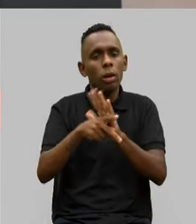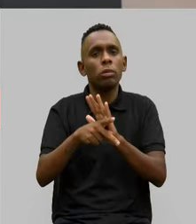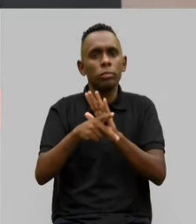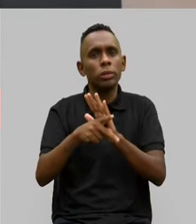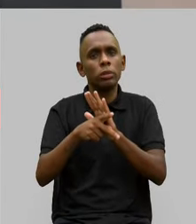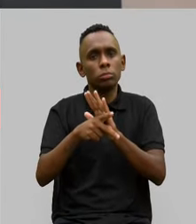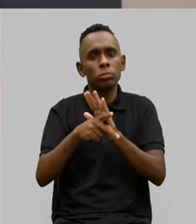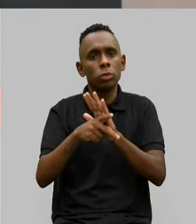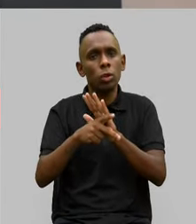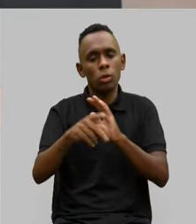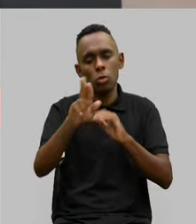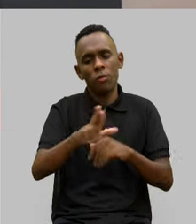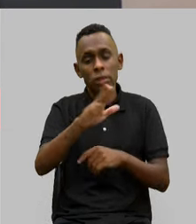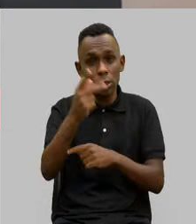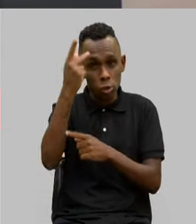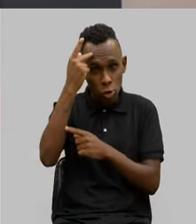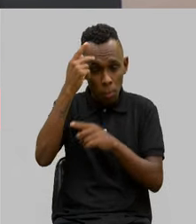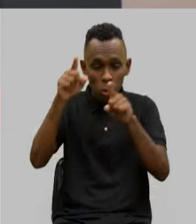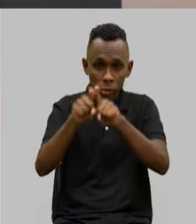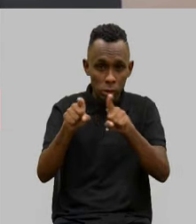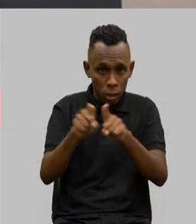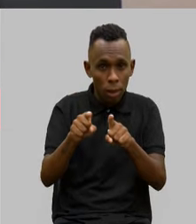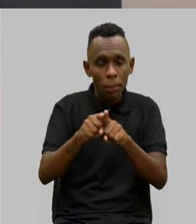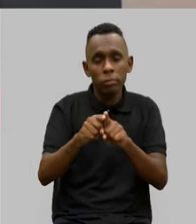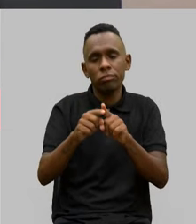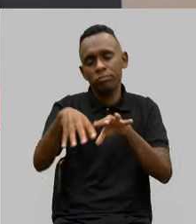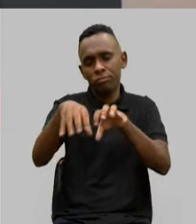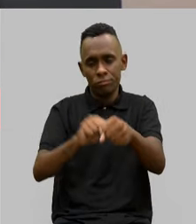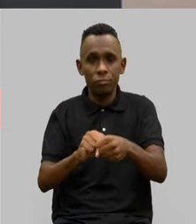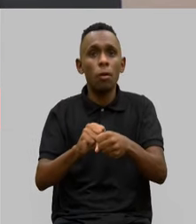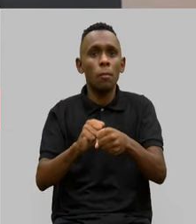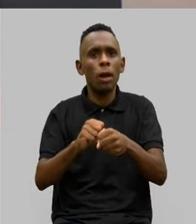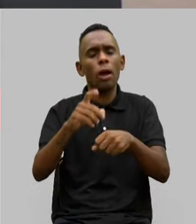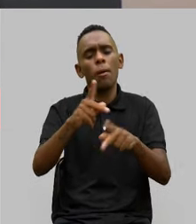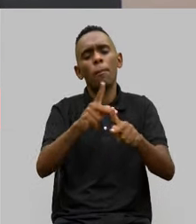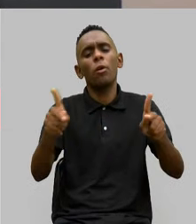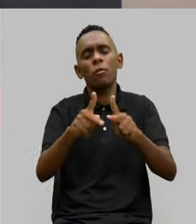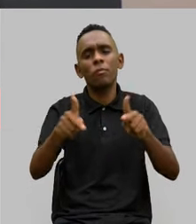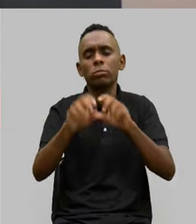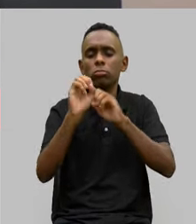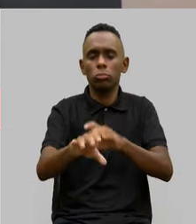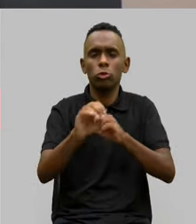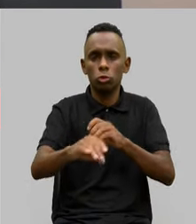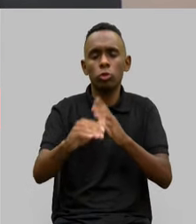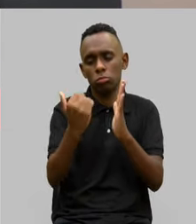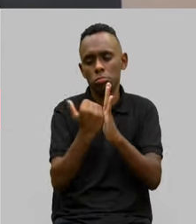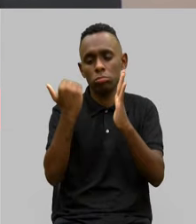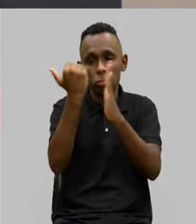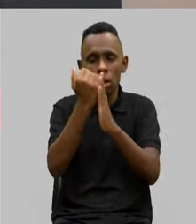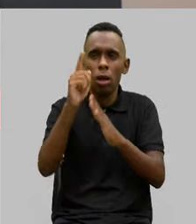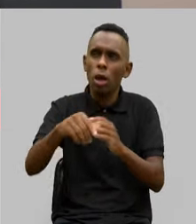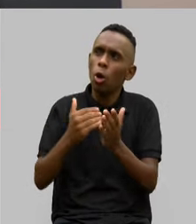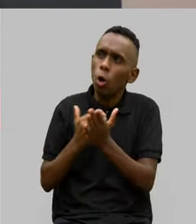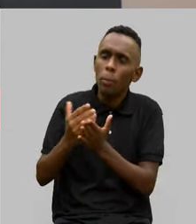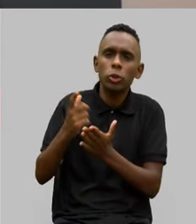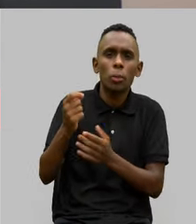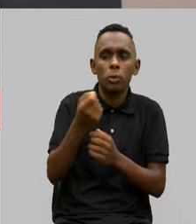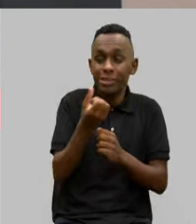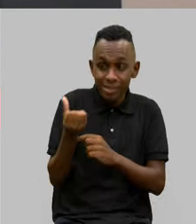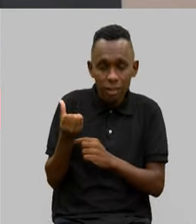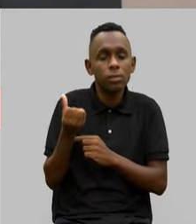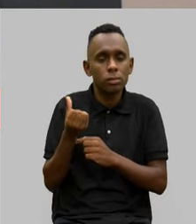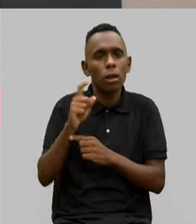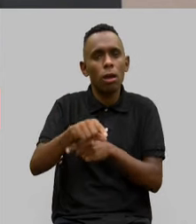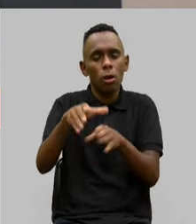USP e Doutor em entomologia pela UFLA professor do magistério superior desde 2006